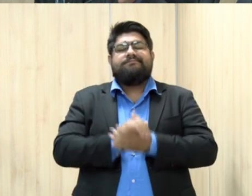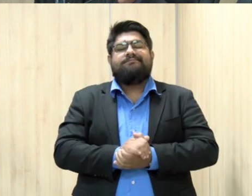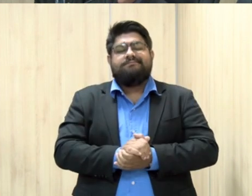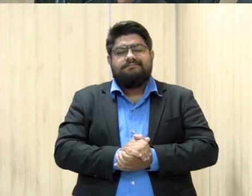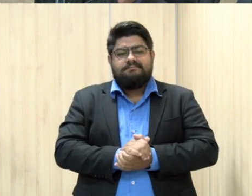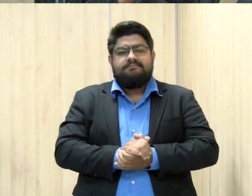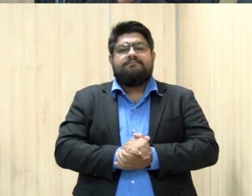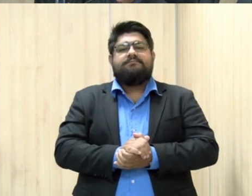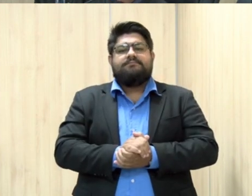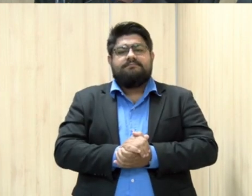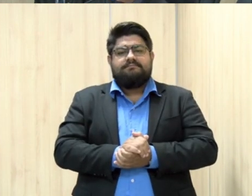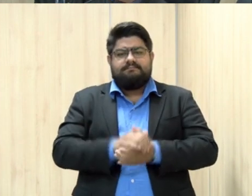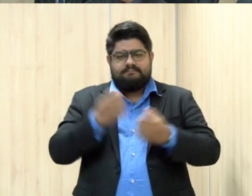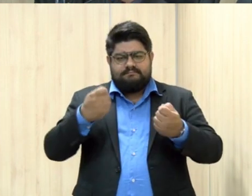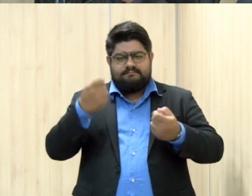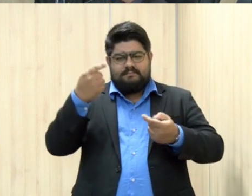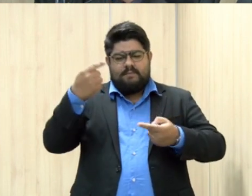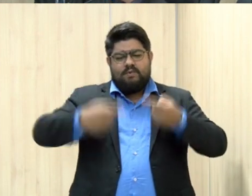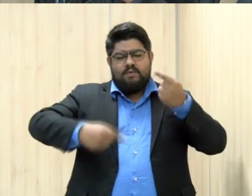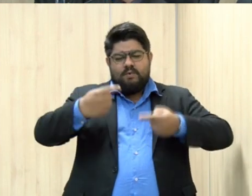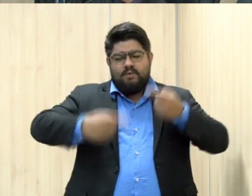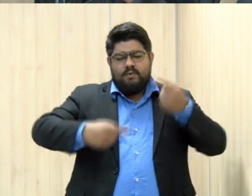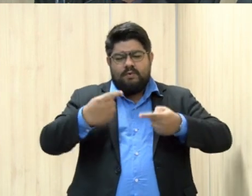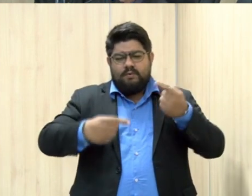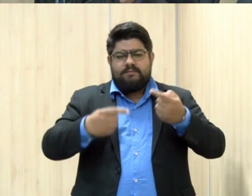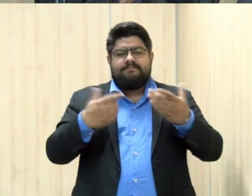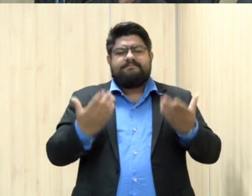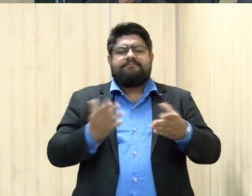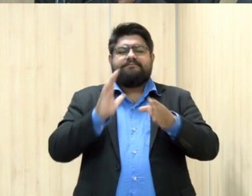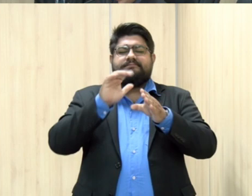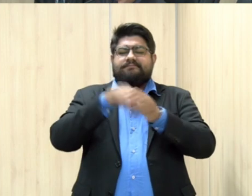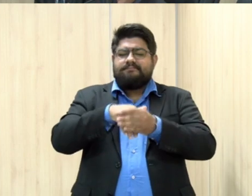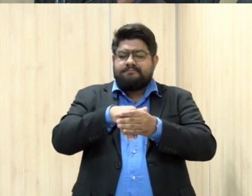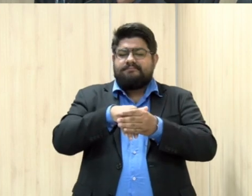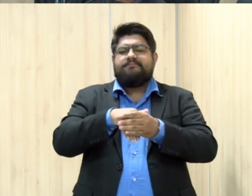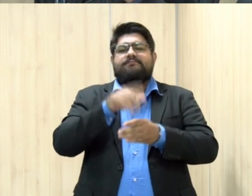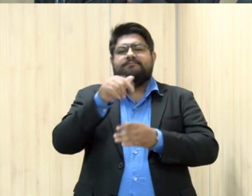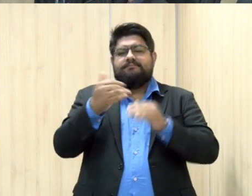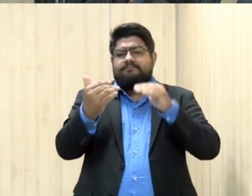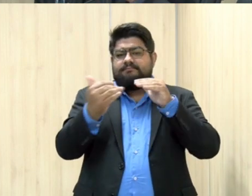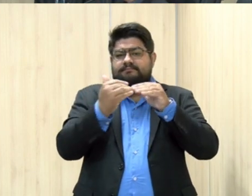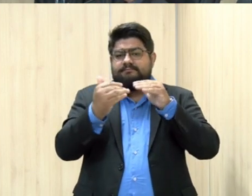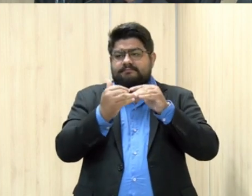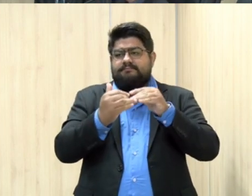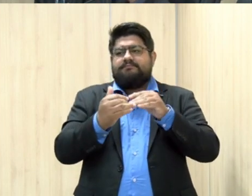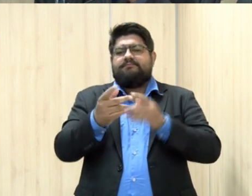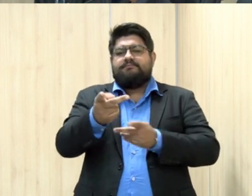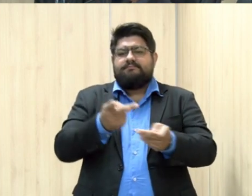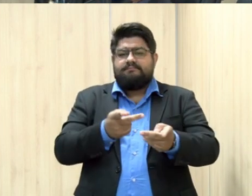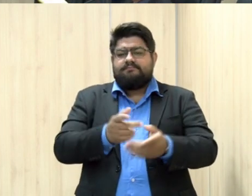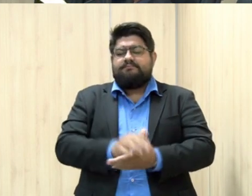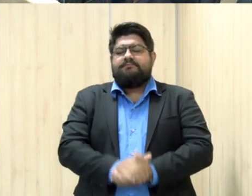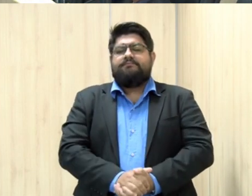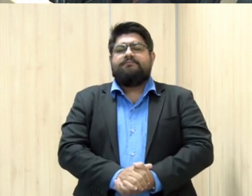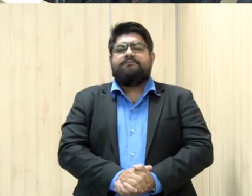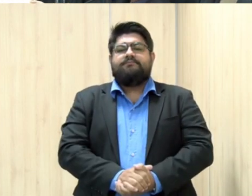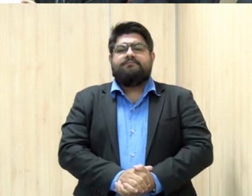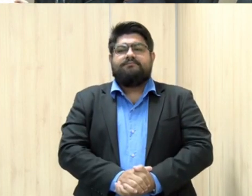Realmente esse debate então o nosso voto foi favorável a matéria